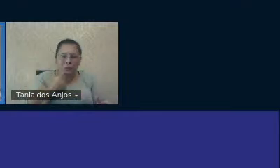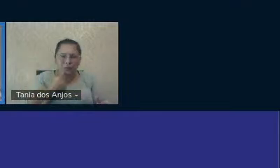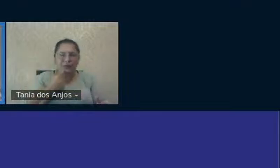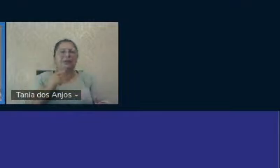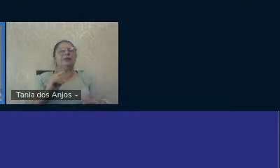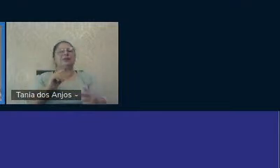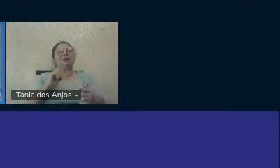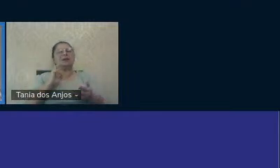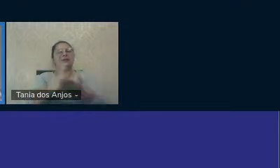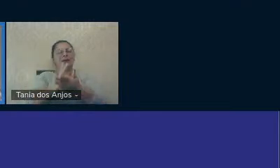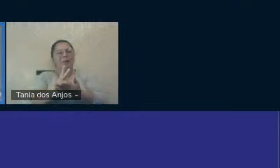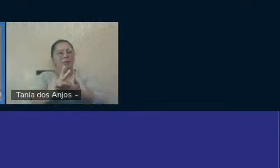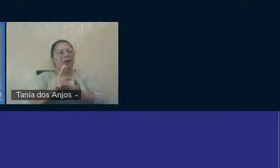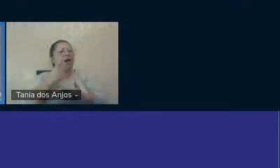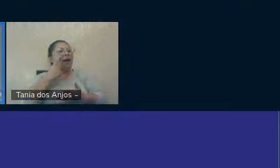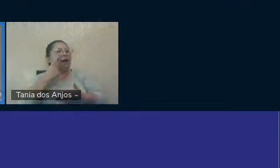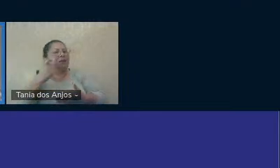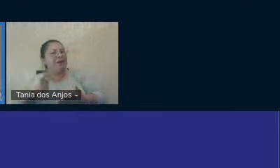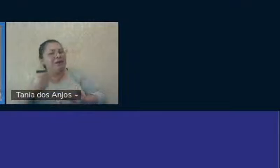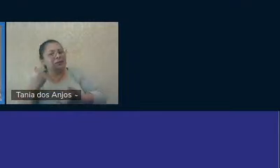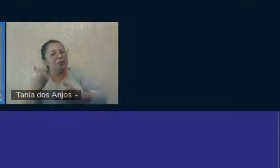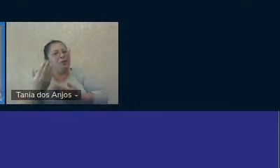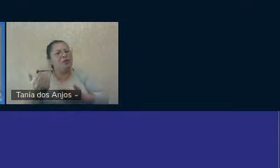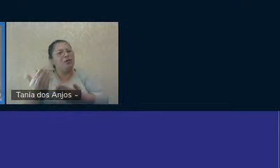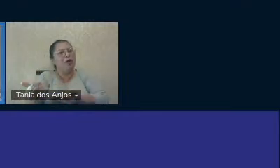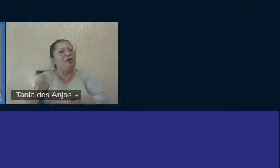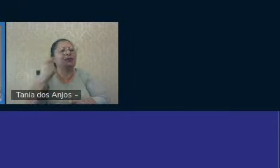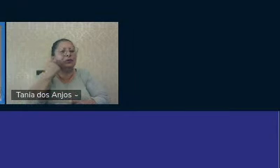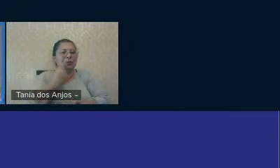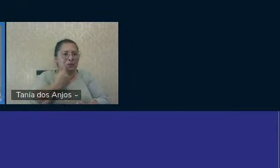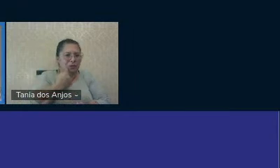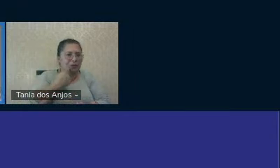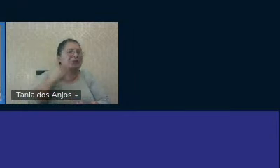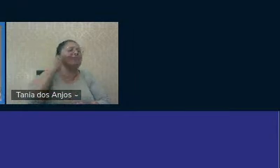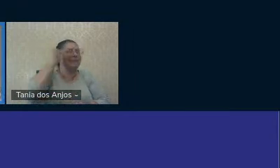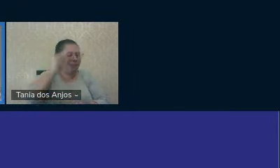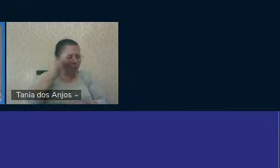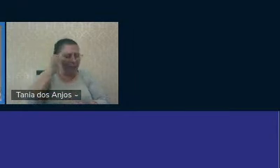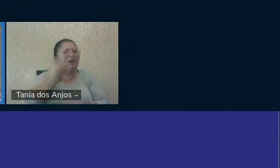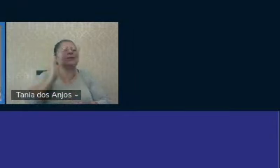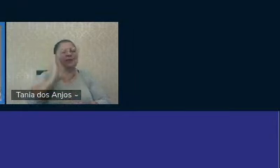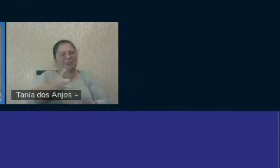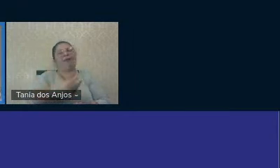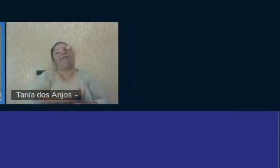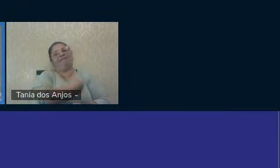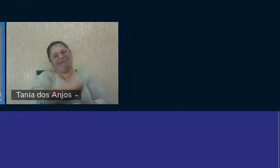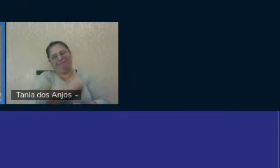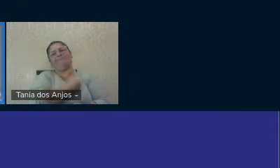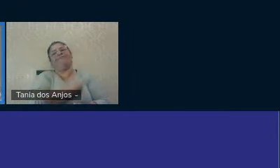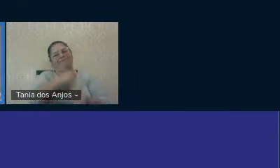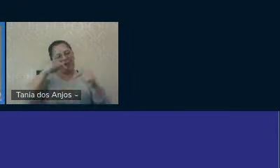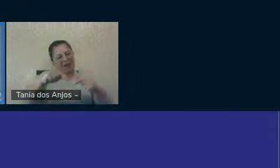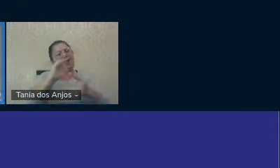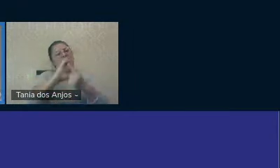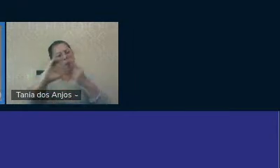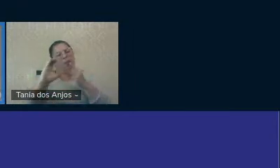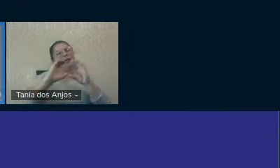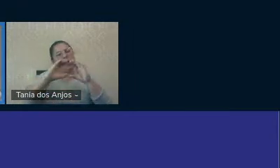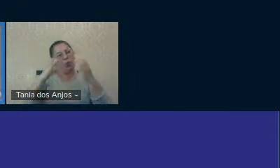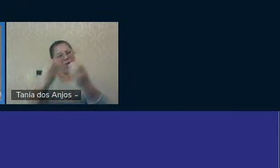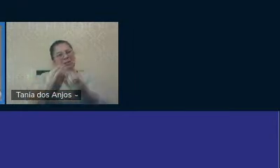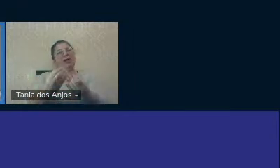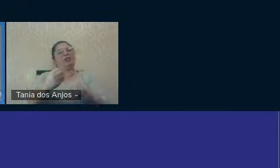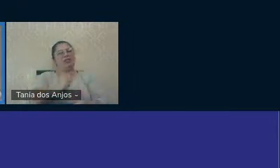sendo apreciada por jovens surdos também. Isso é experiência, é fato que eu vivencio aqui na minha comunidade em